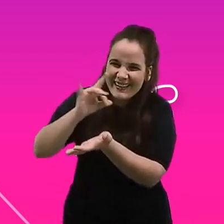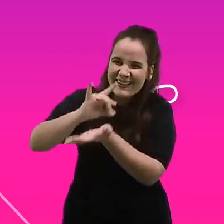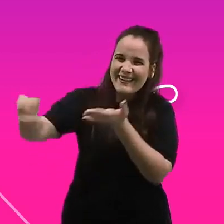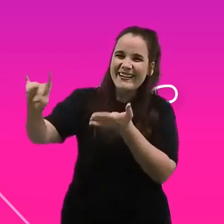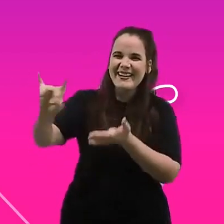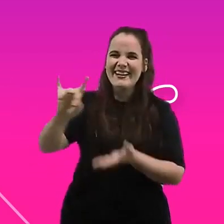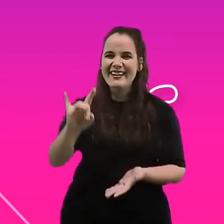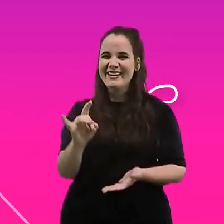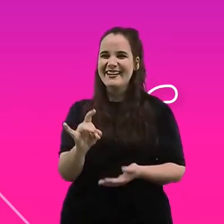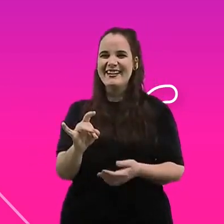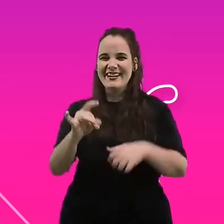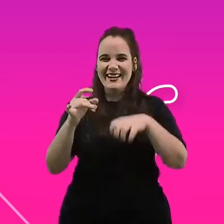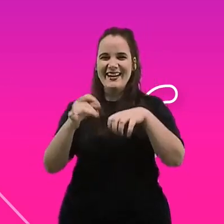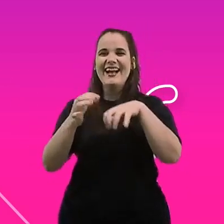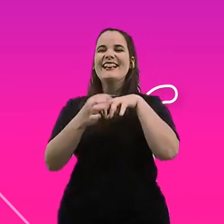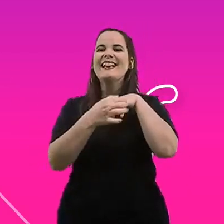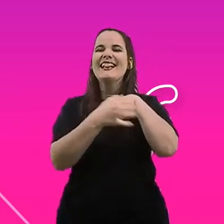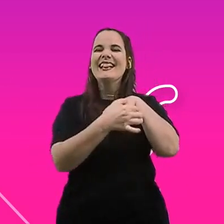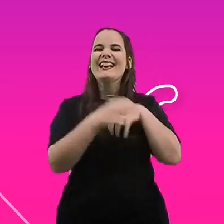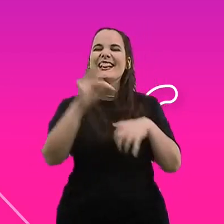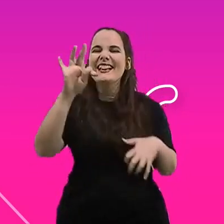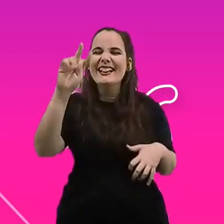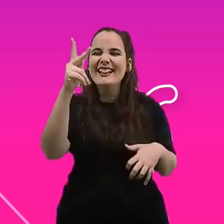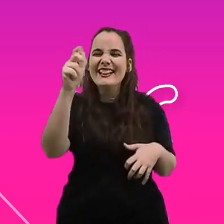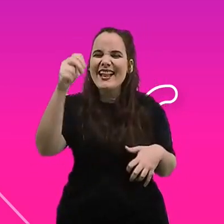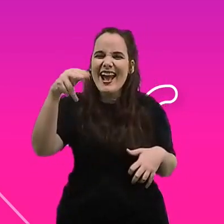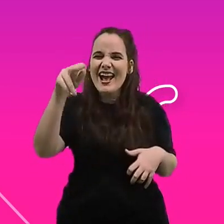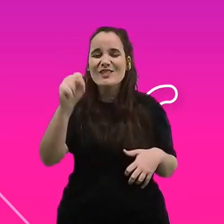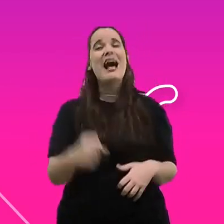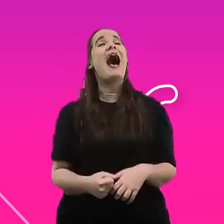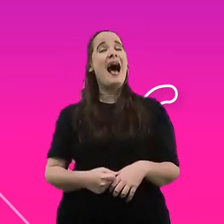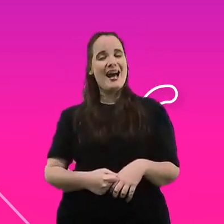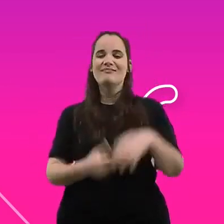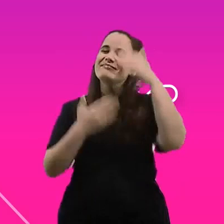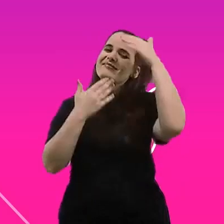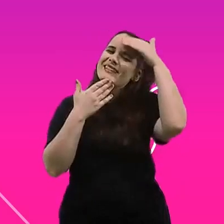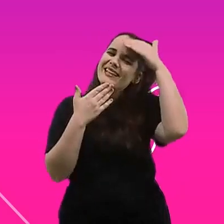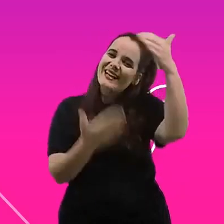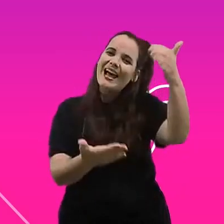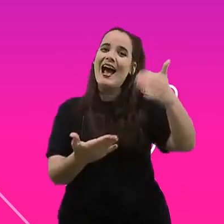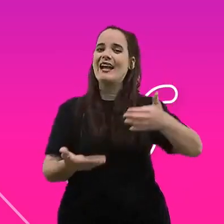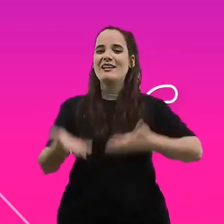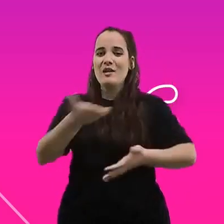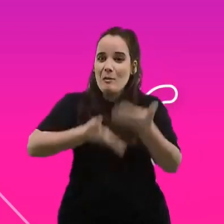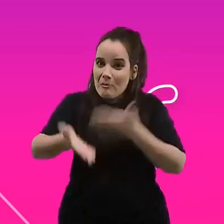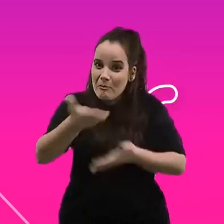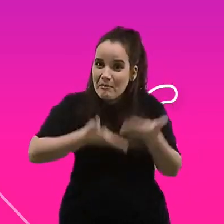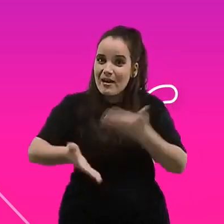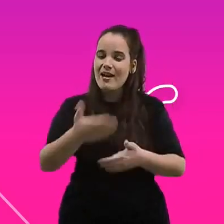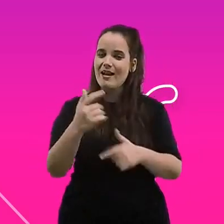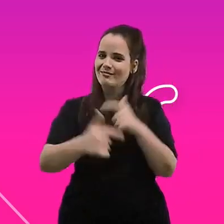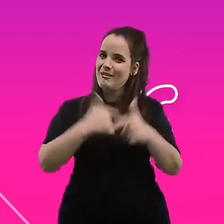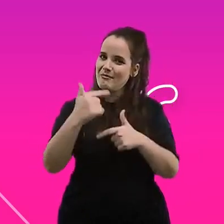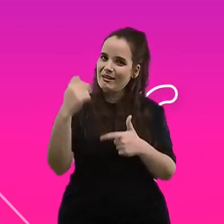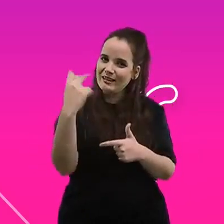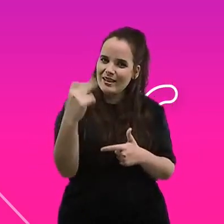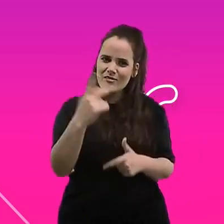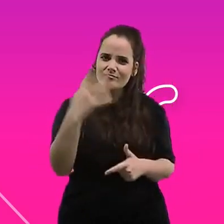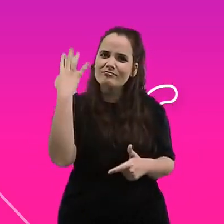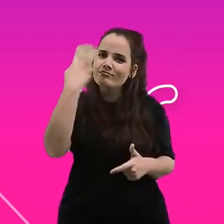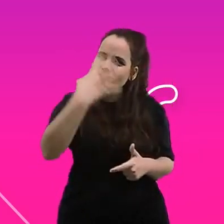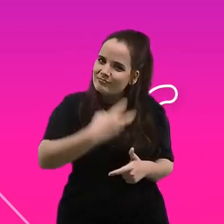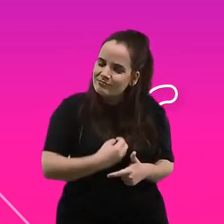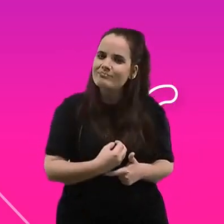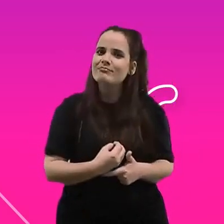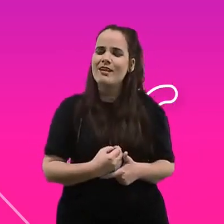Que demais. Muito obrigado, Rodrigo, por compartilhar esse trabalho lindo, né? Que traz muita esperança,